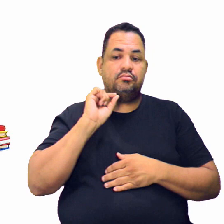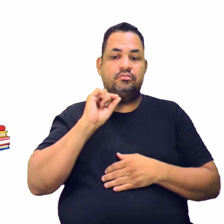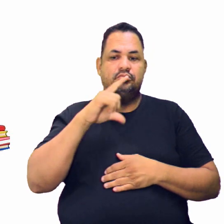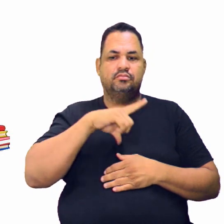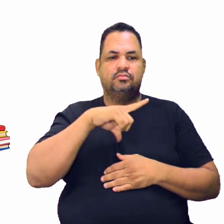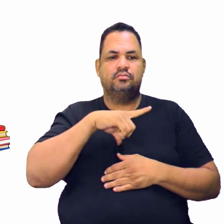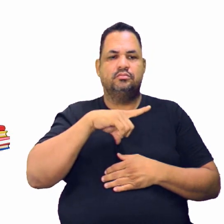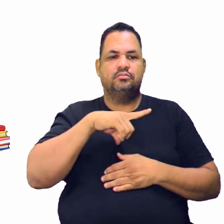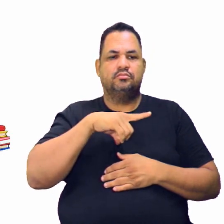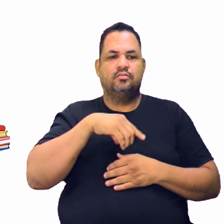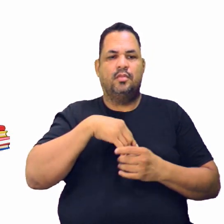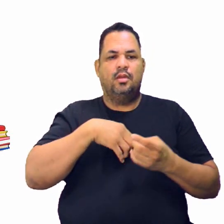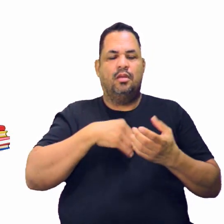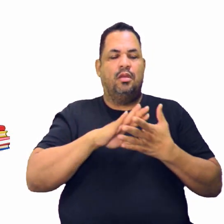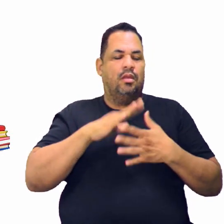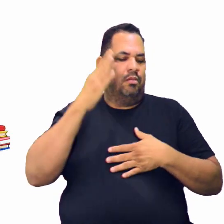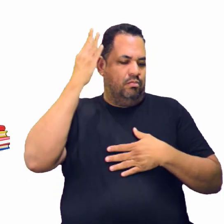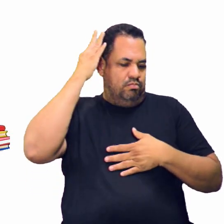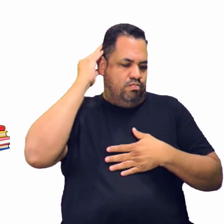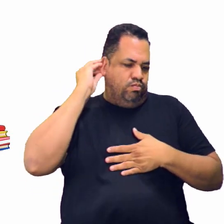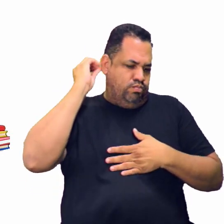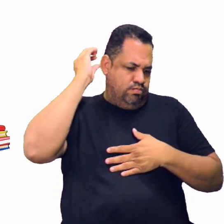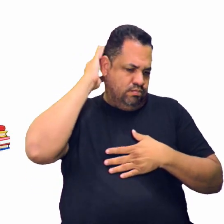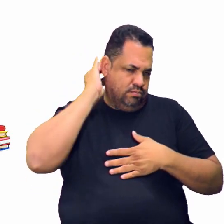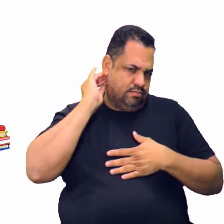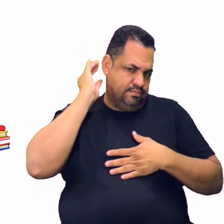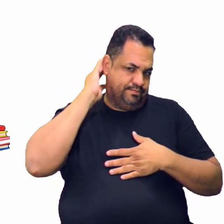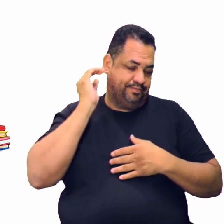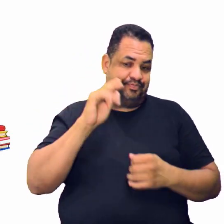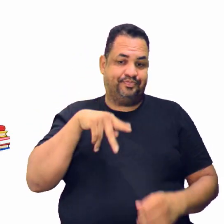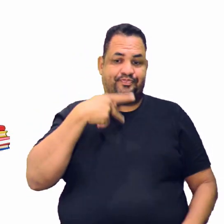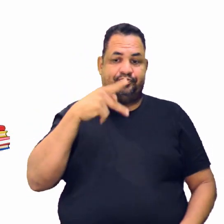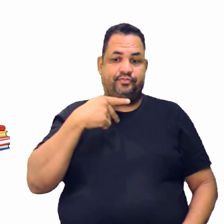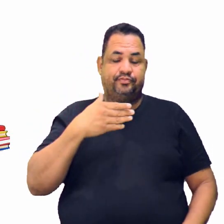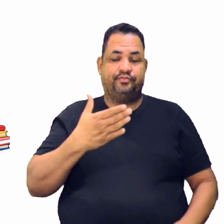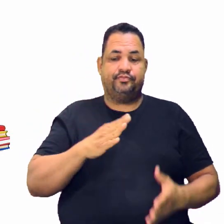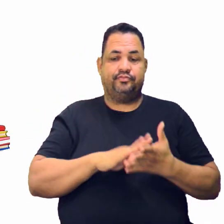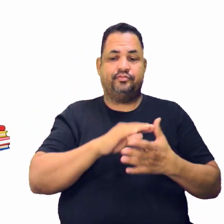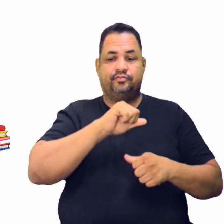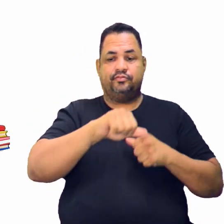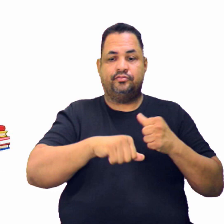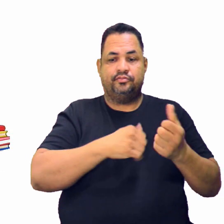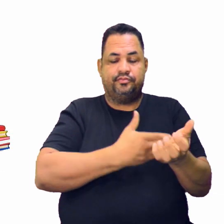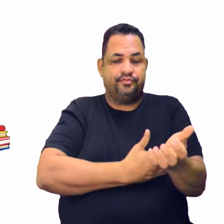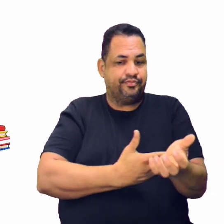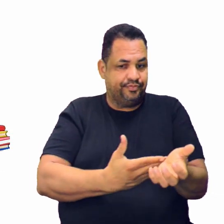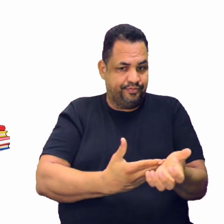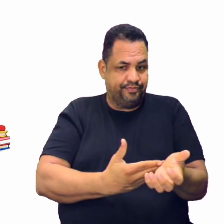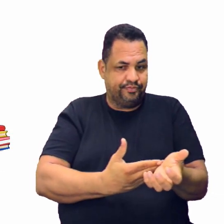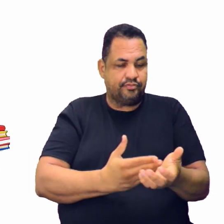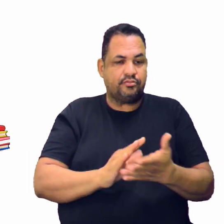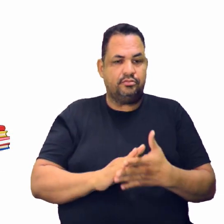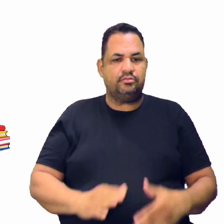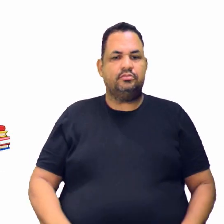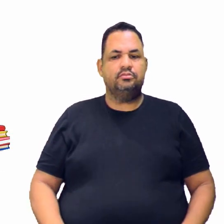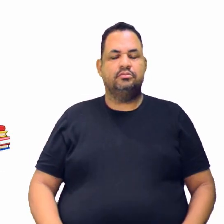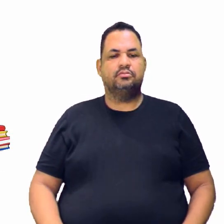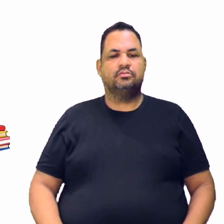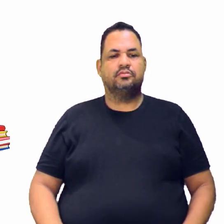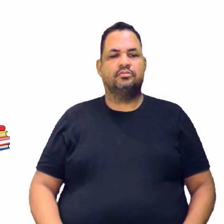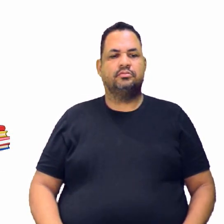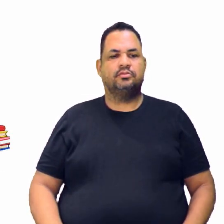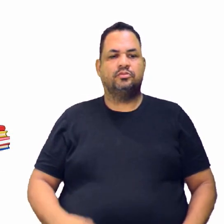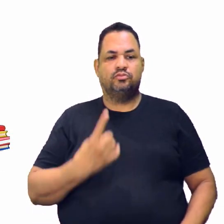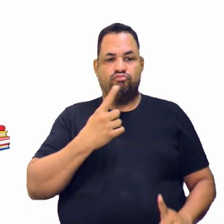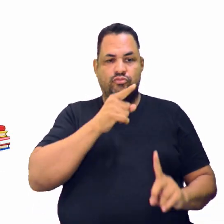aqui eu estou falando de quem? Do cabelo. O que eu declaro sobre o cabelo? Que eles foram ficando brancos, não foi assim? Tá certo? Então, apenas